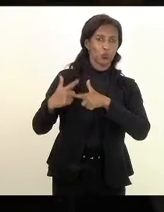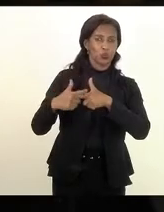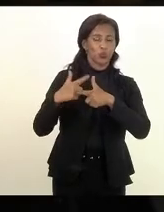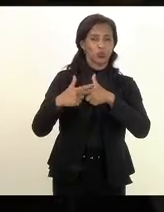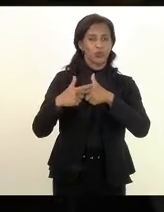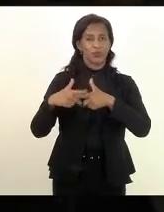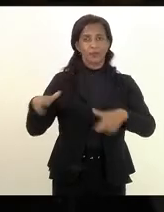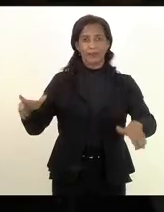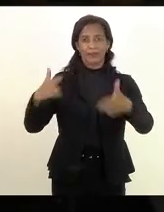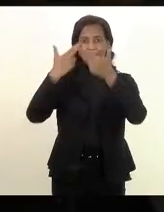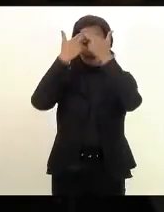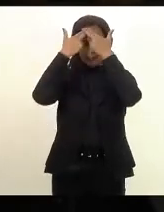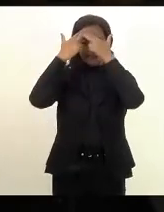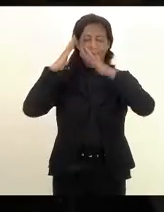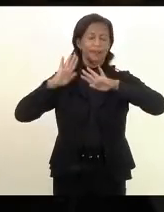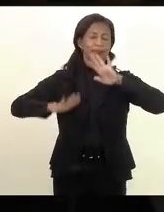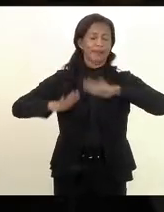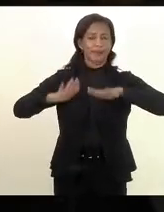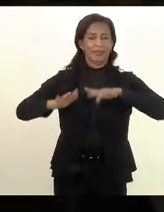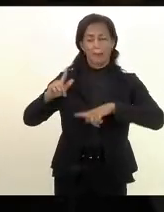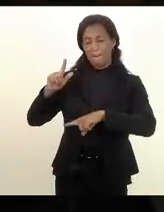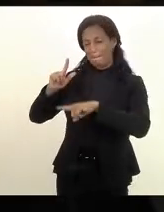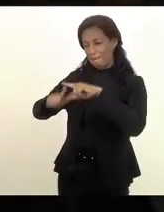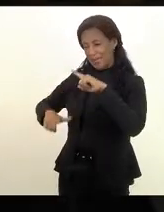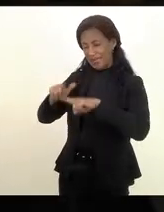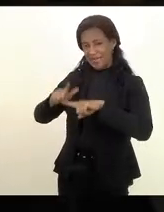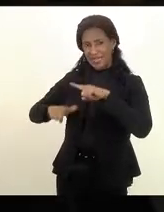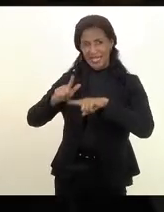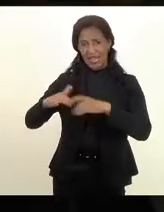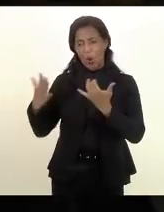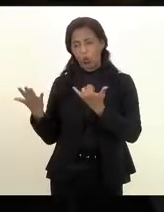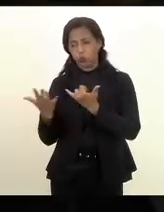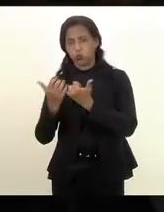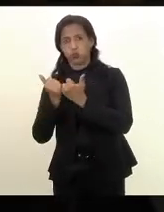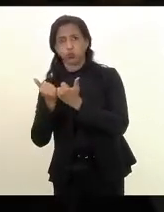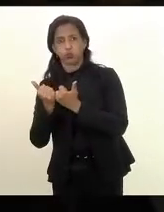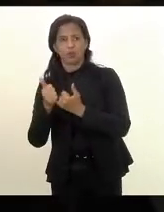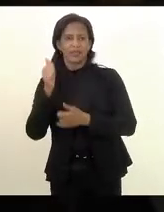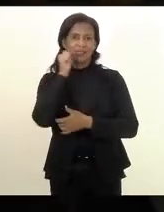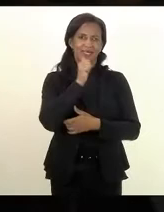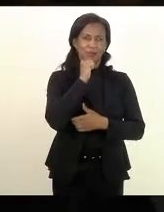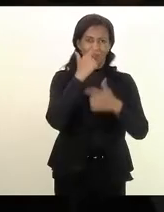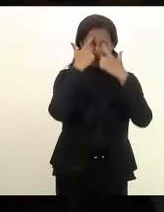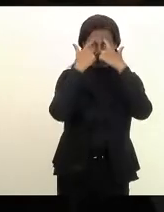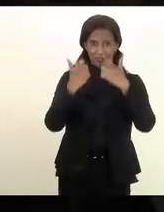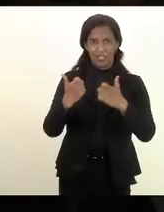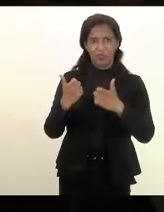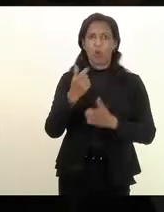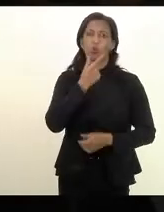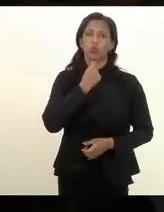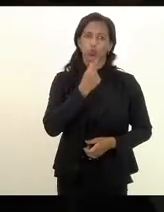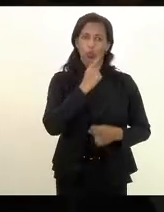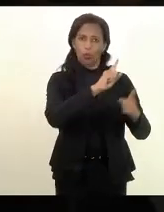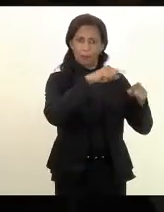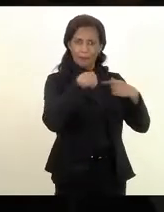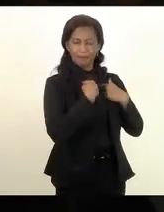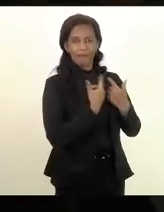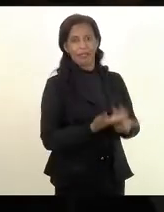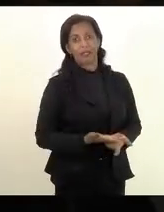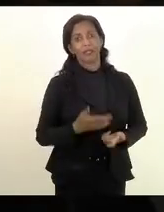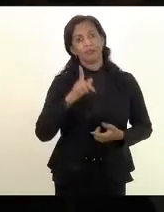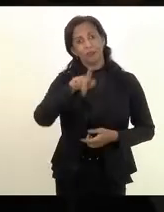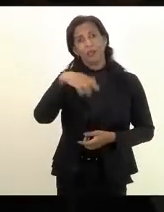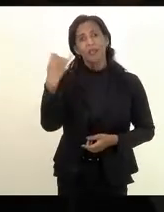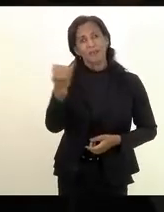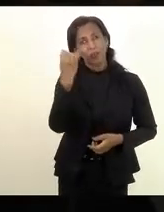crônica dependência material patrimonial financeira da mulher vítima de seu agressor então muito importante que o